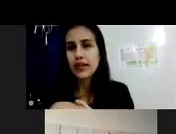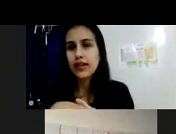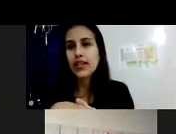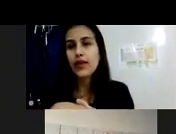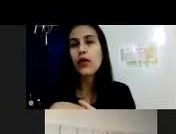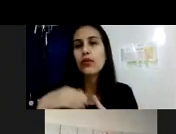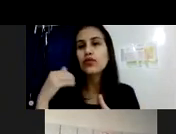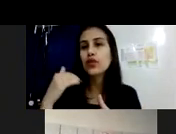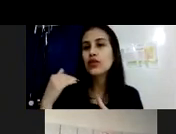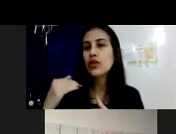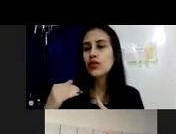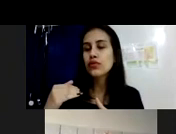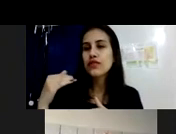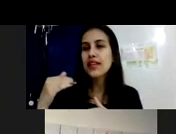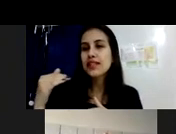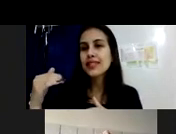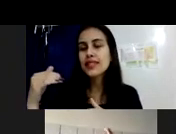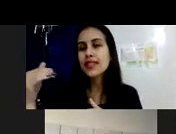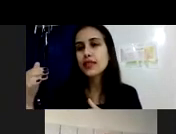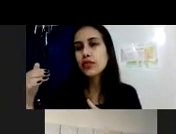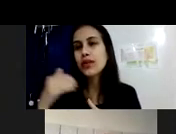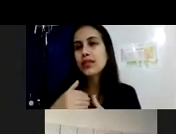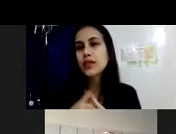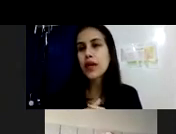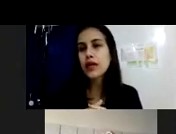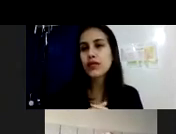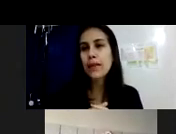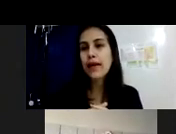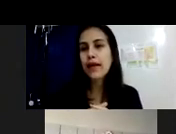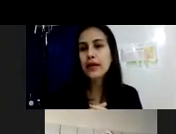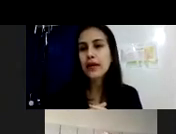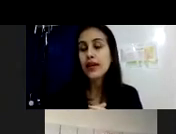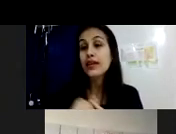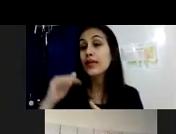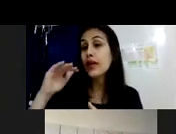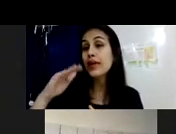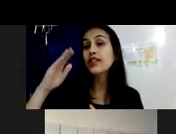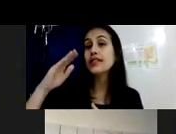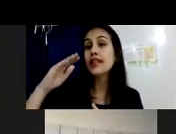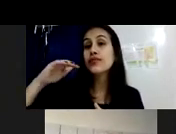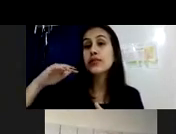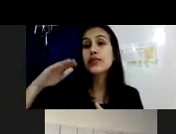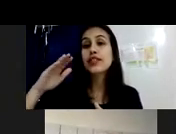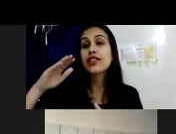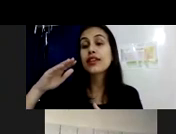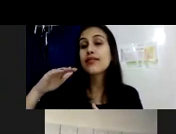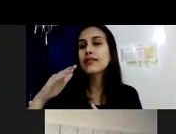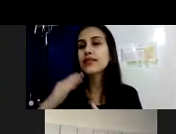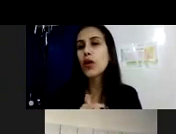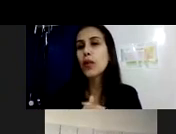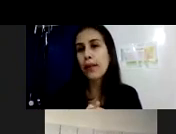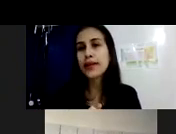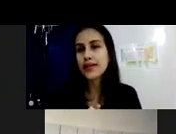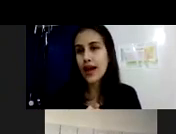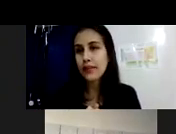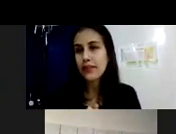perna. Então, é como se o idoso estivesse andando com esses pesos na perna. Então, realmente, eles têm dificuldade em